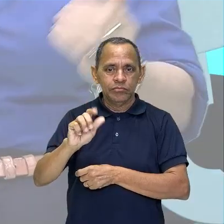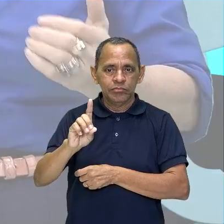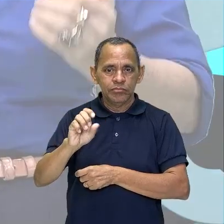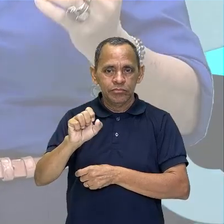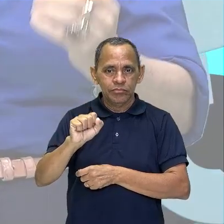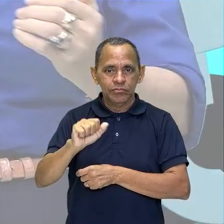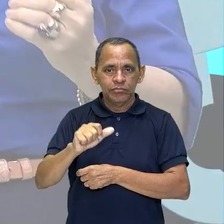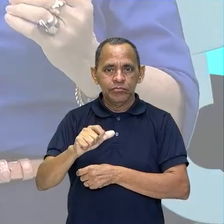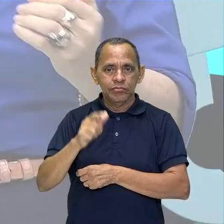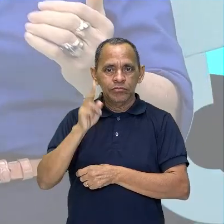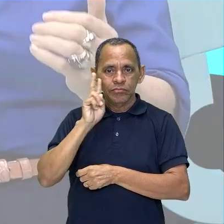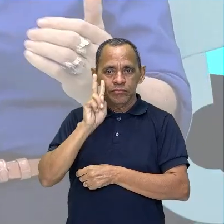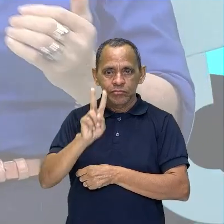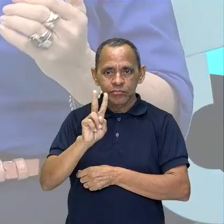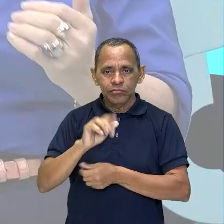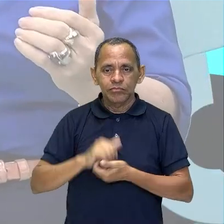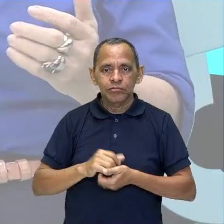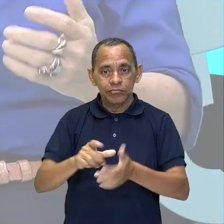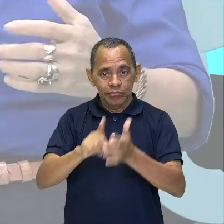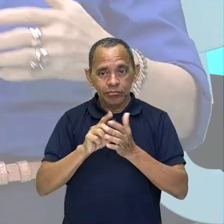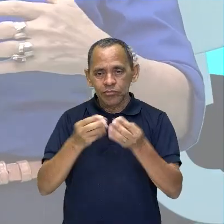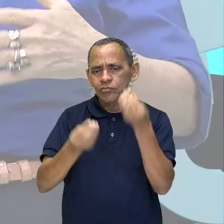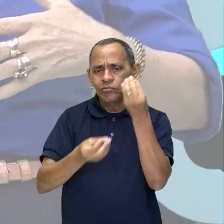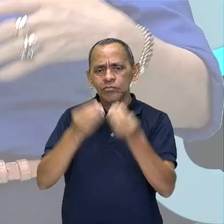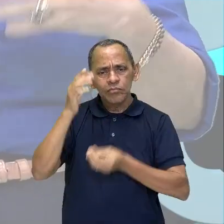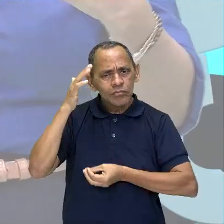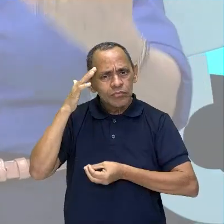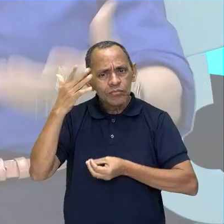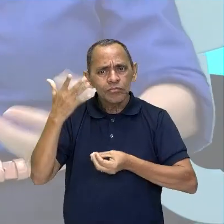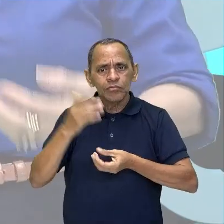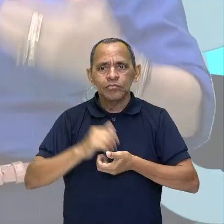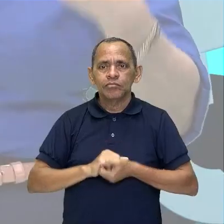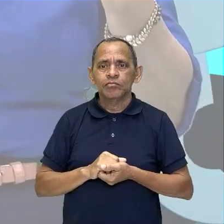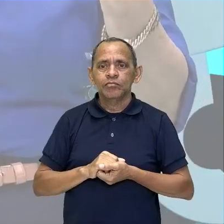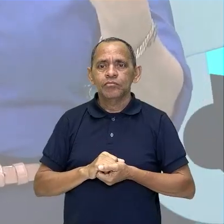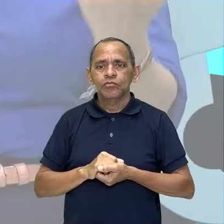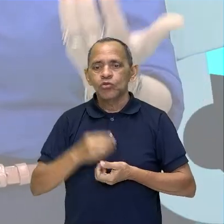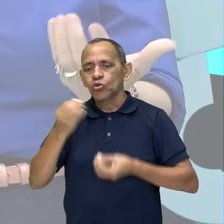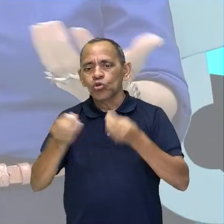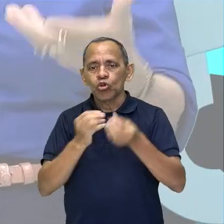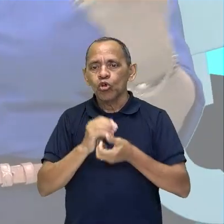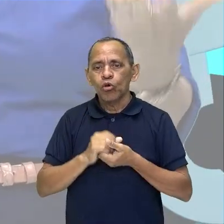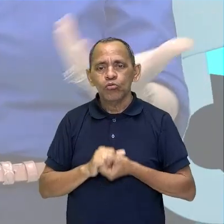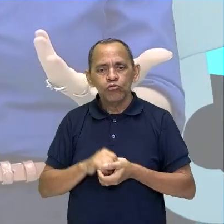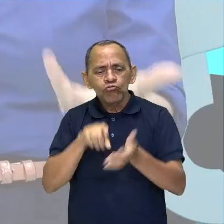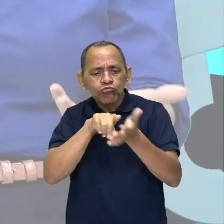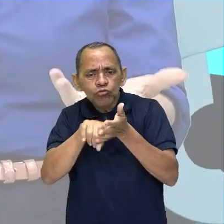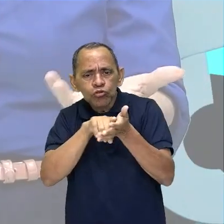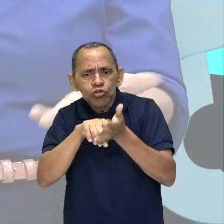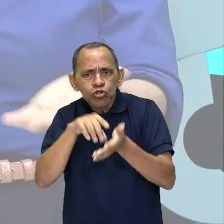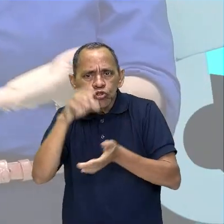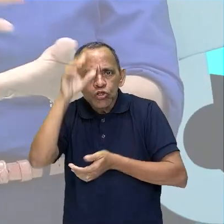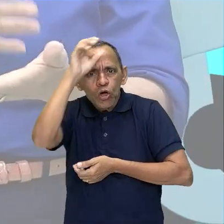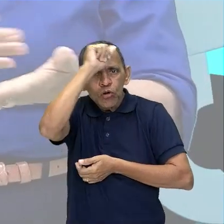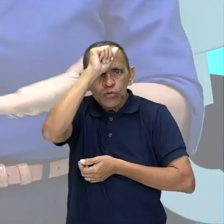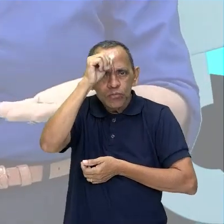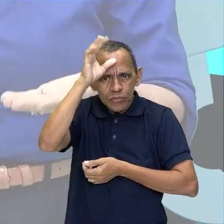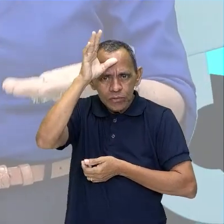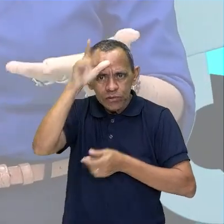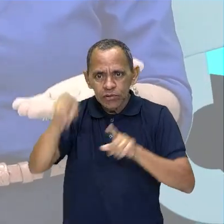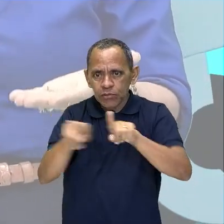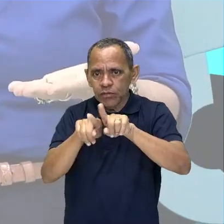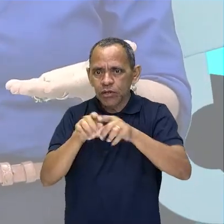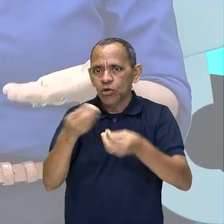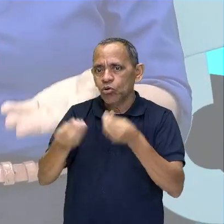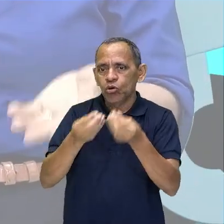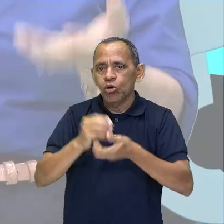antes, como se dava, então, o conhecimento, a distribuição das informações, nos